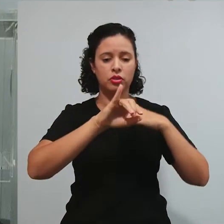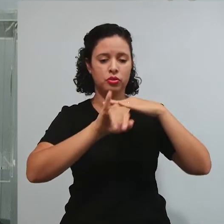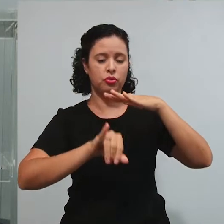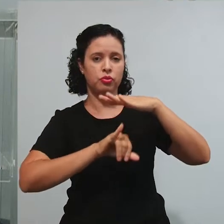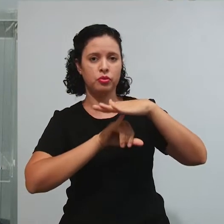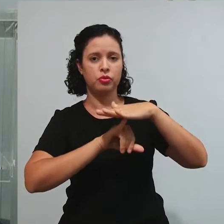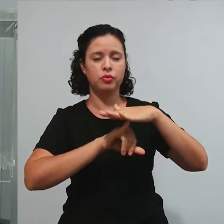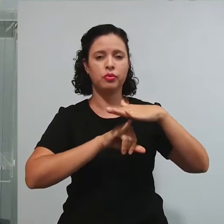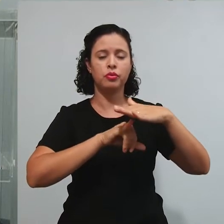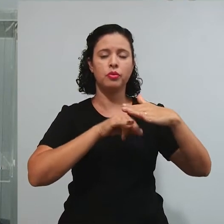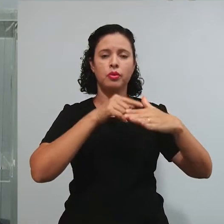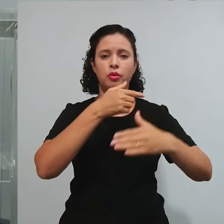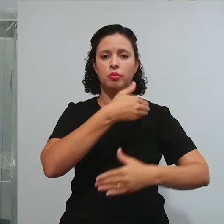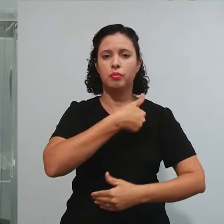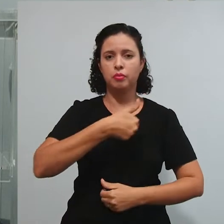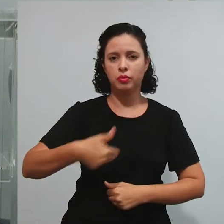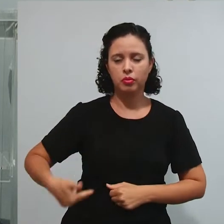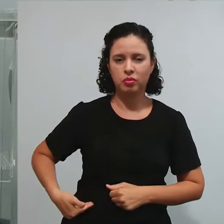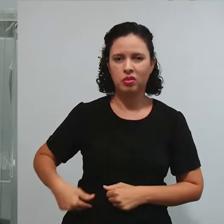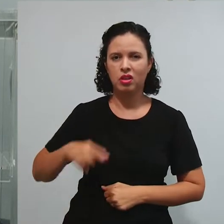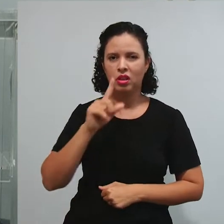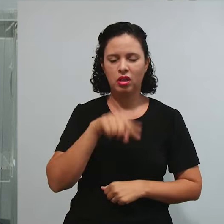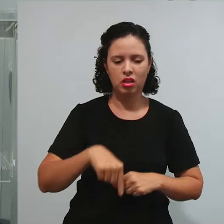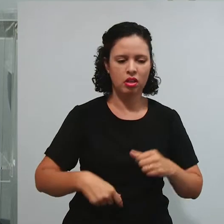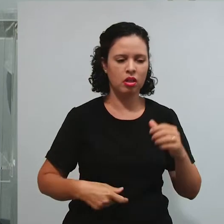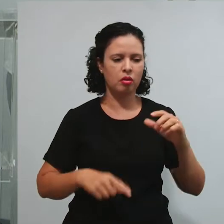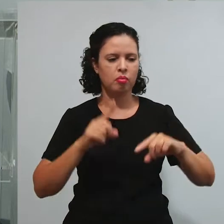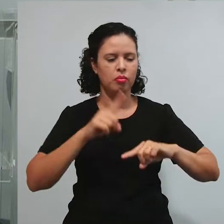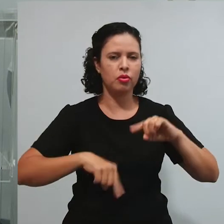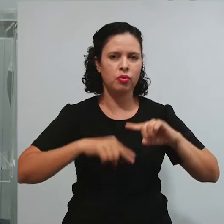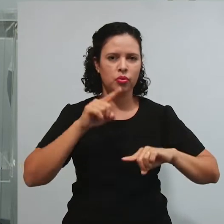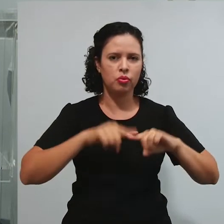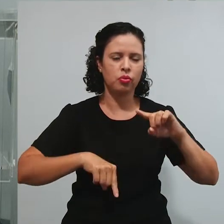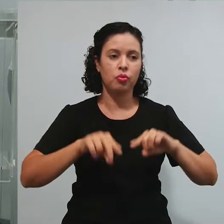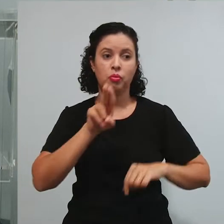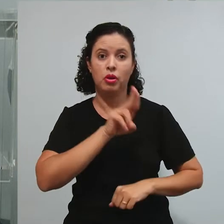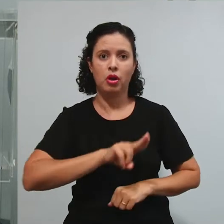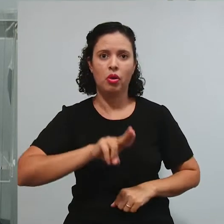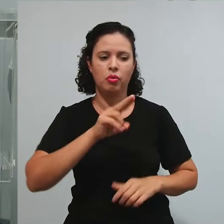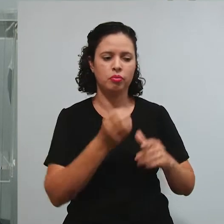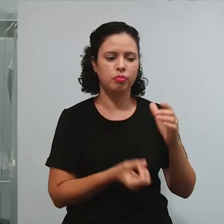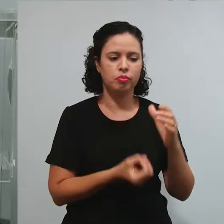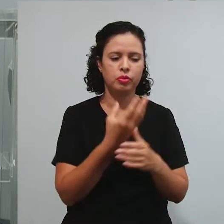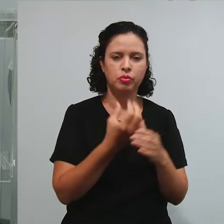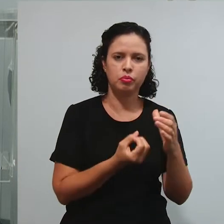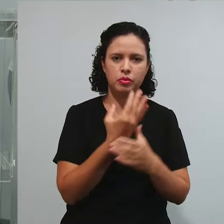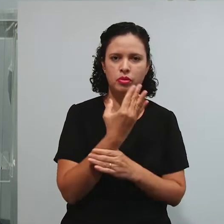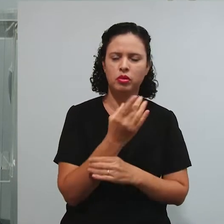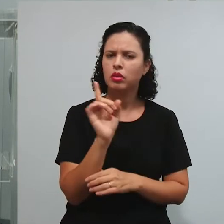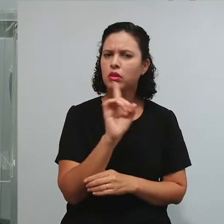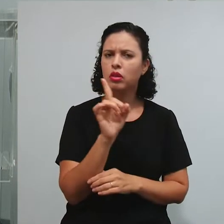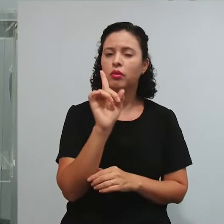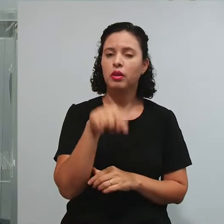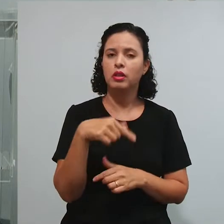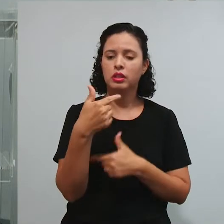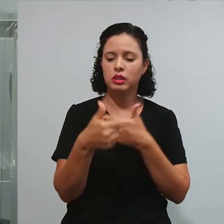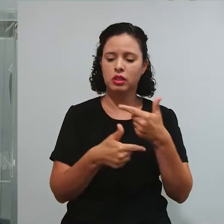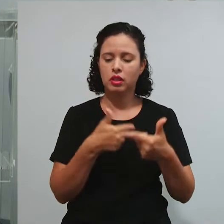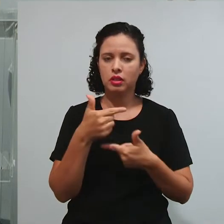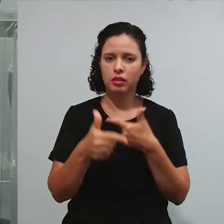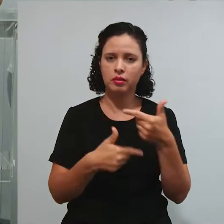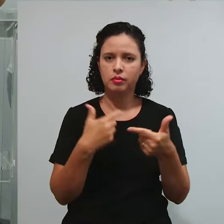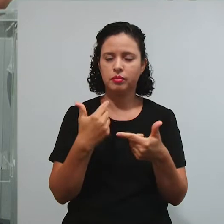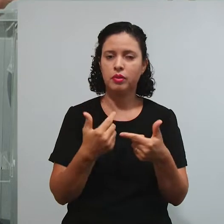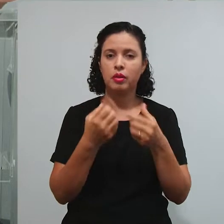há produção de produtos, né, para consumo. Na verdade, o que nós produzimos são serviços